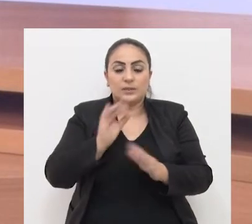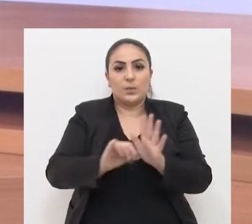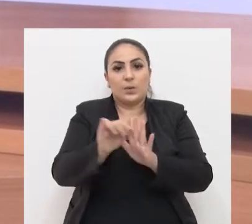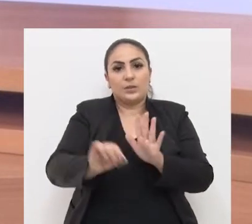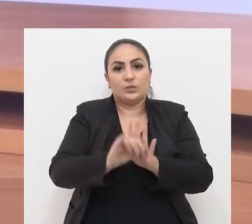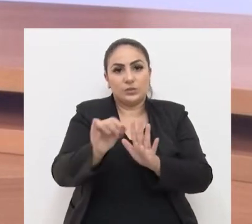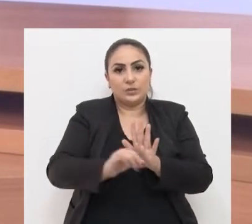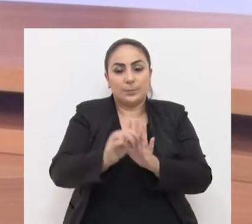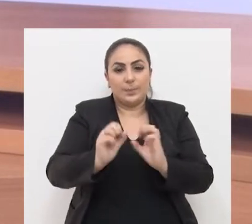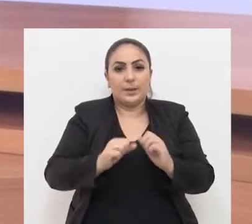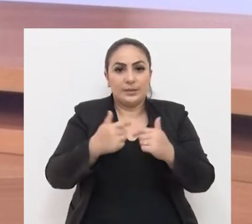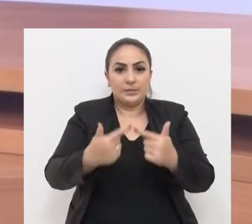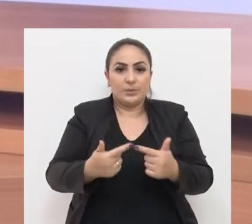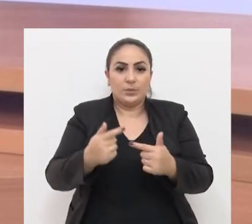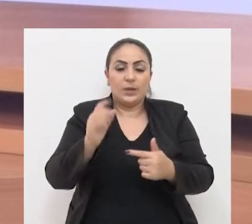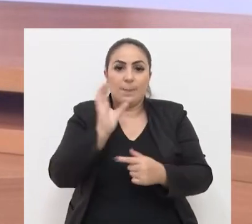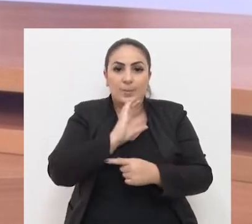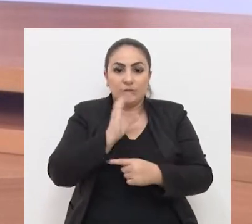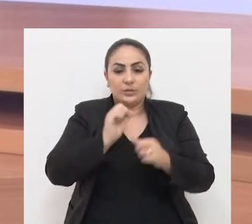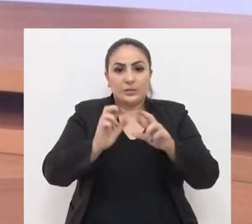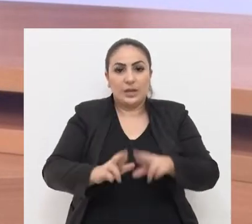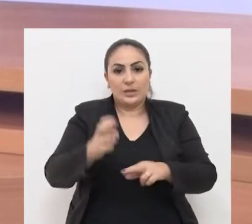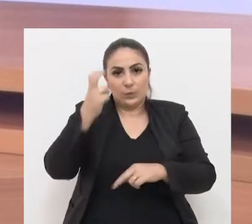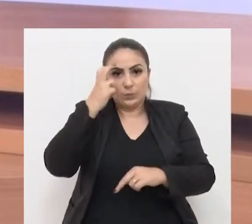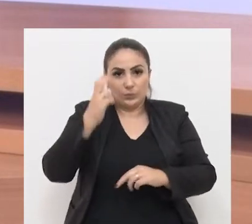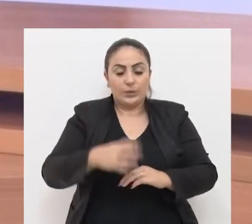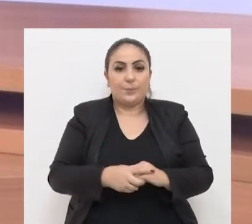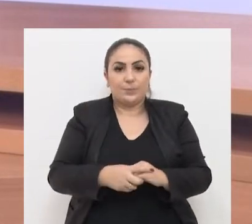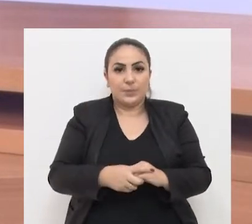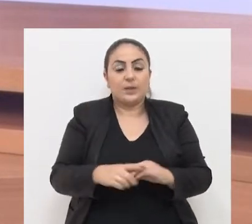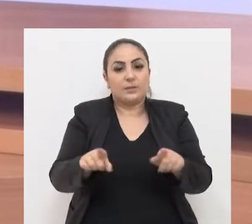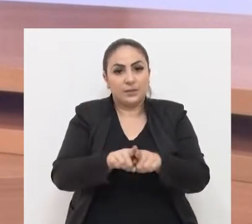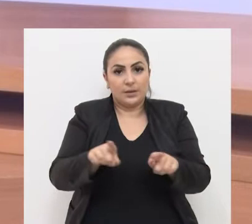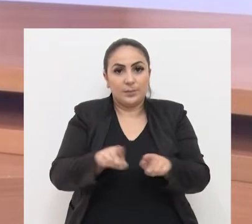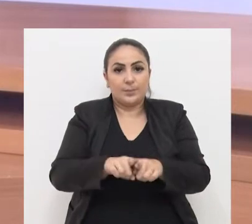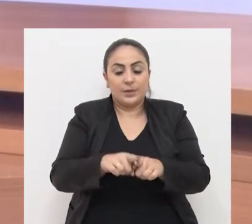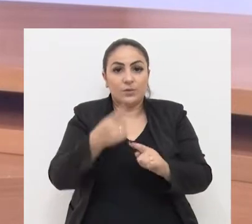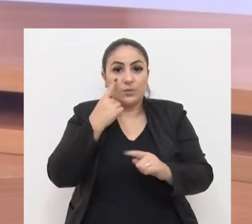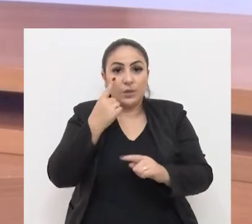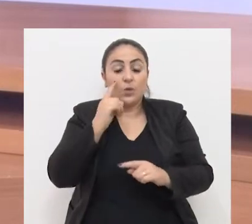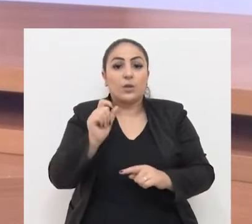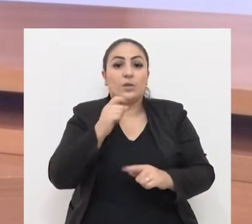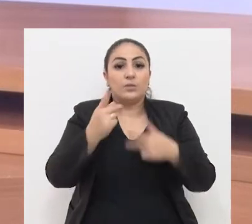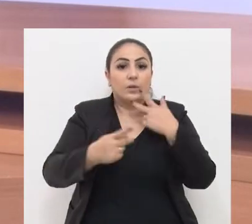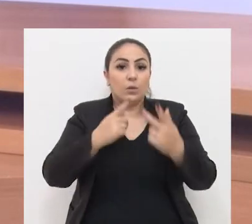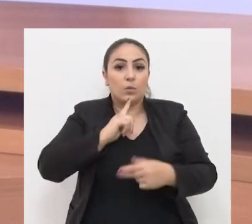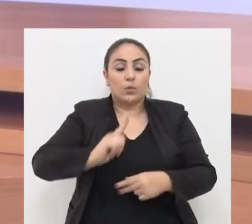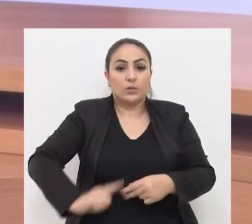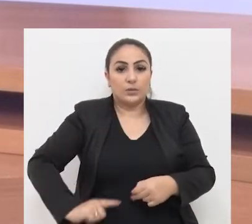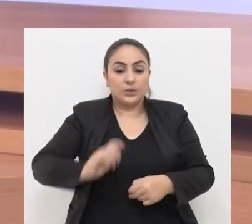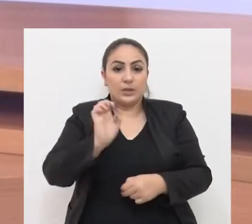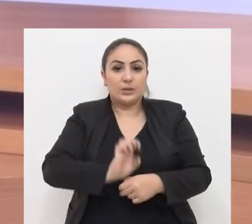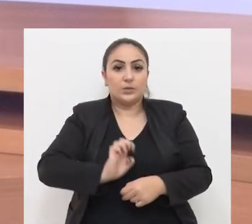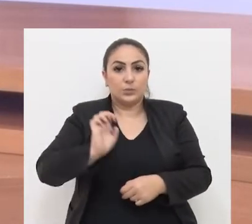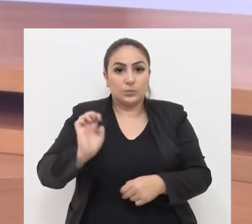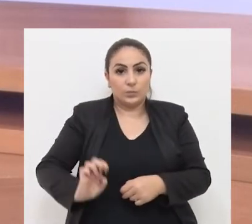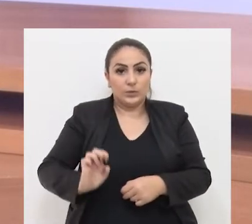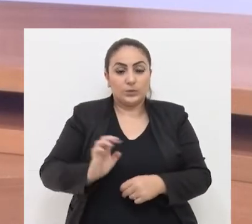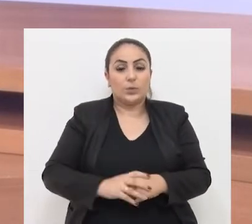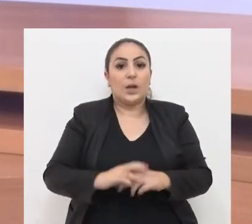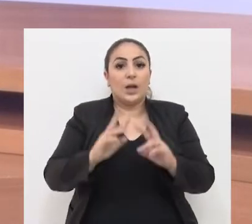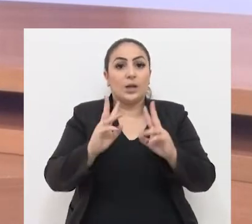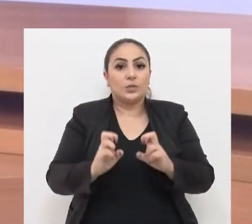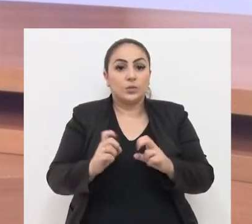os editais para ações de emergência na área cultural e também conferir o que disse o governador Eduardo